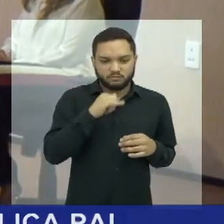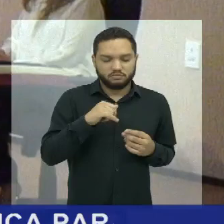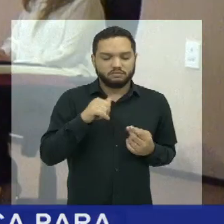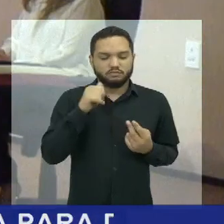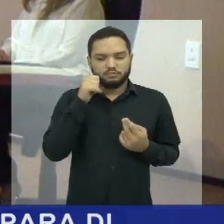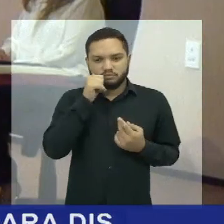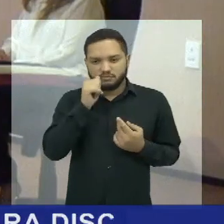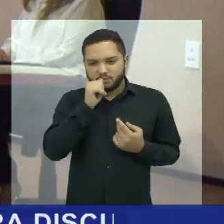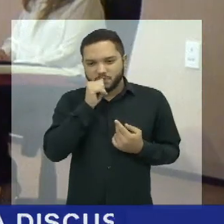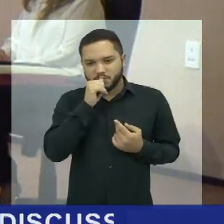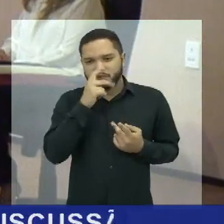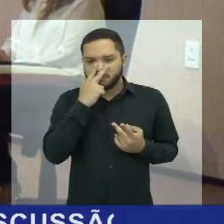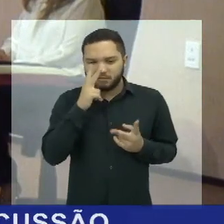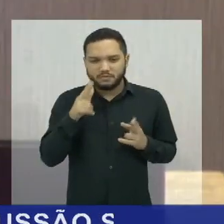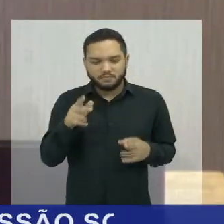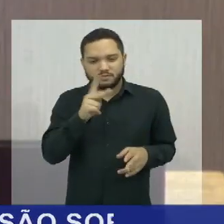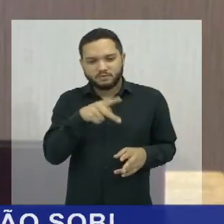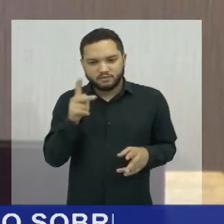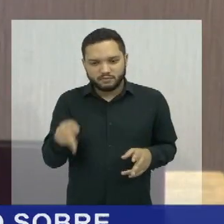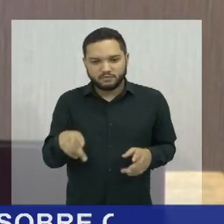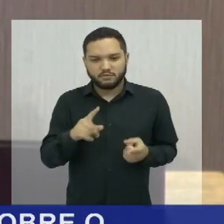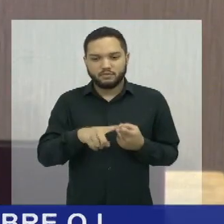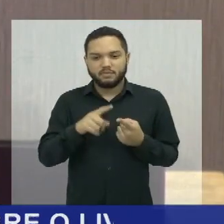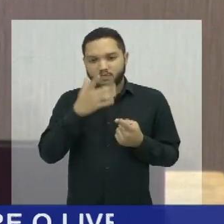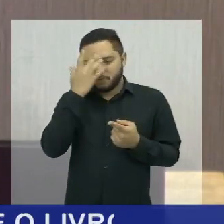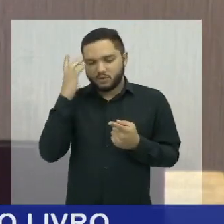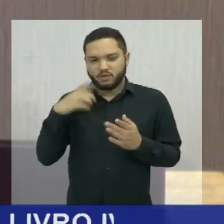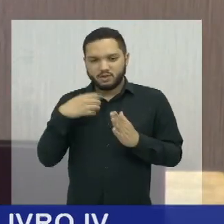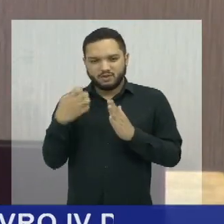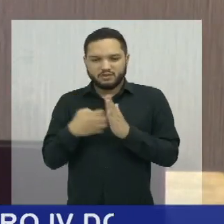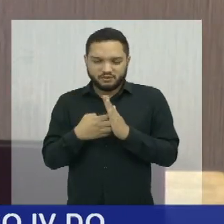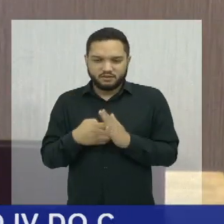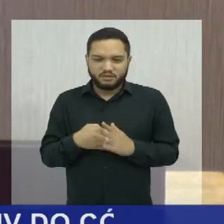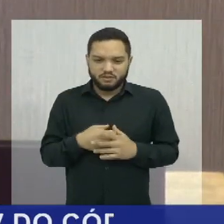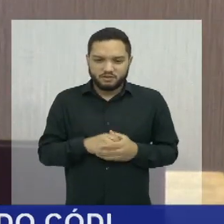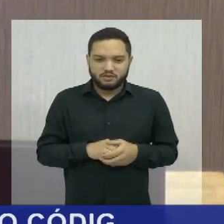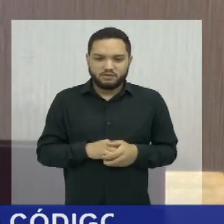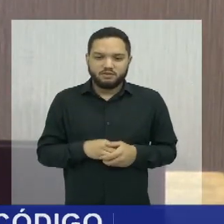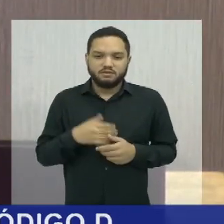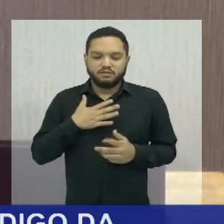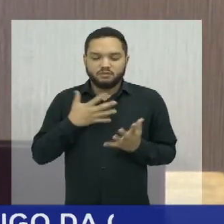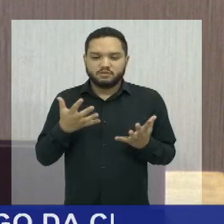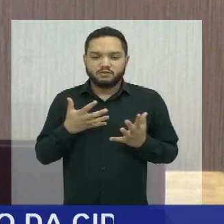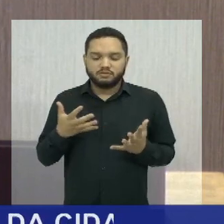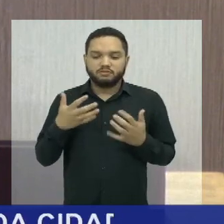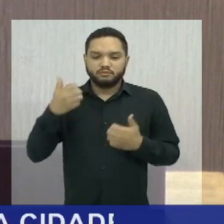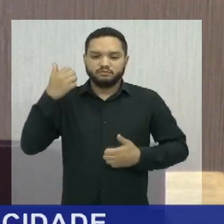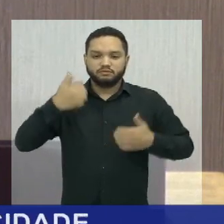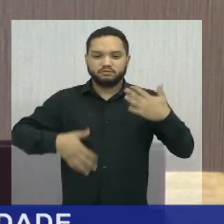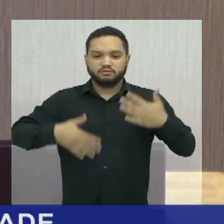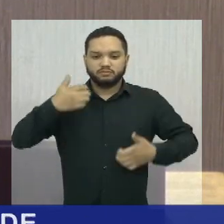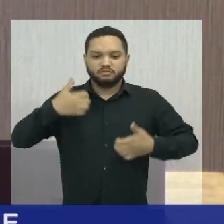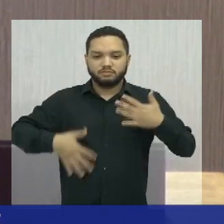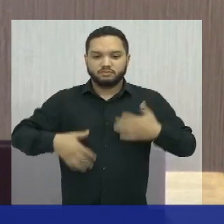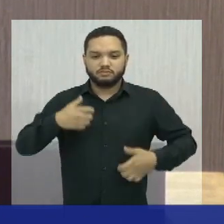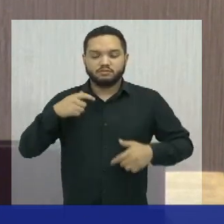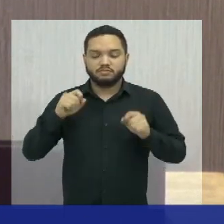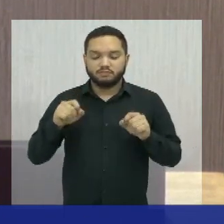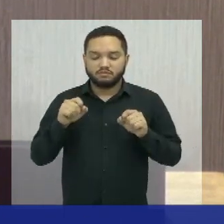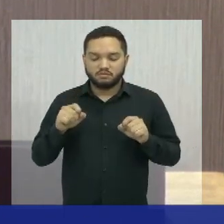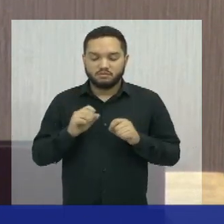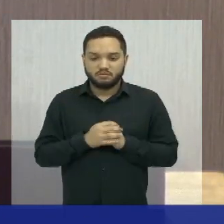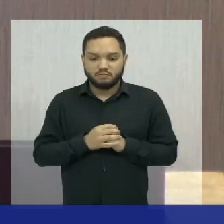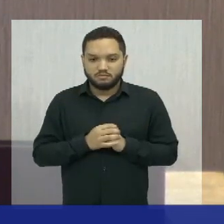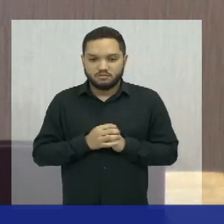mãe, quem emprega. E a gente queria fazer um discurso, mais ou menos, dizendo o seguinte: